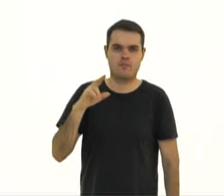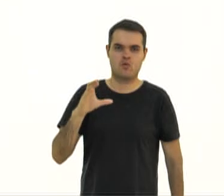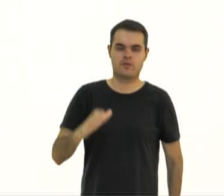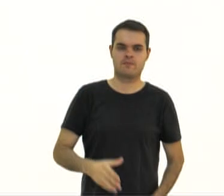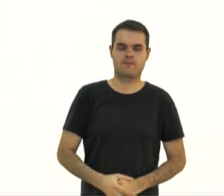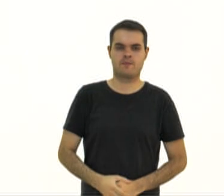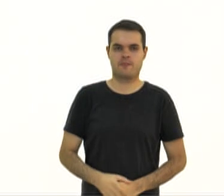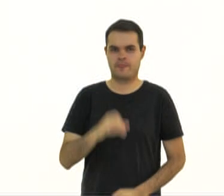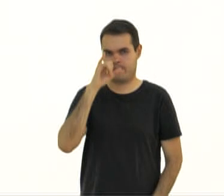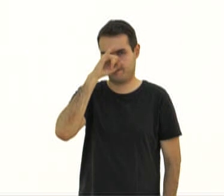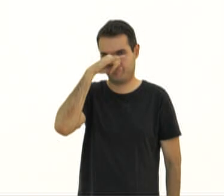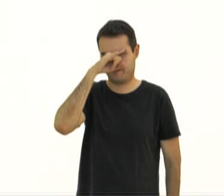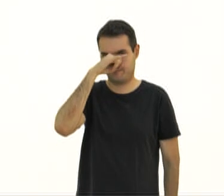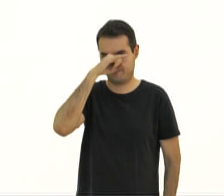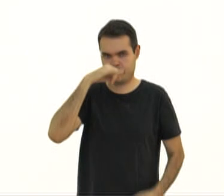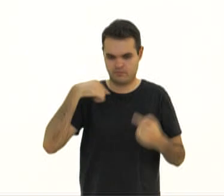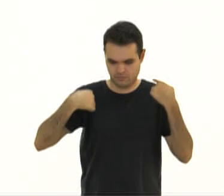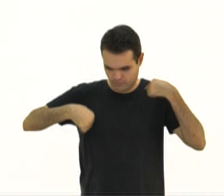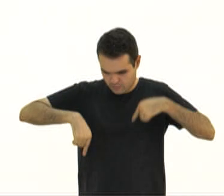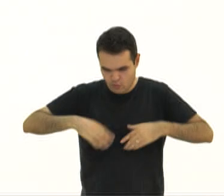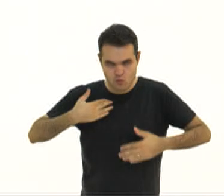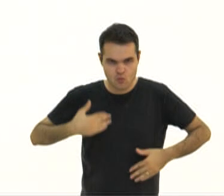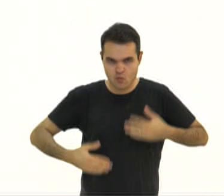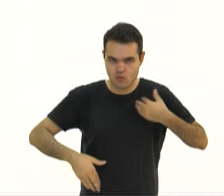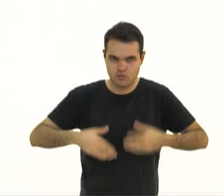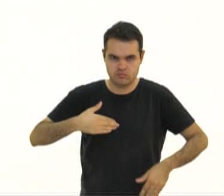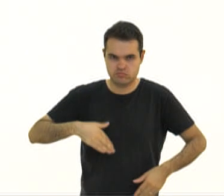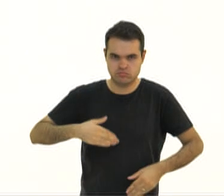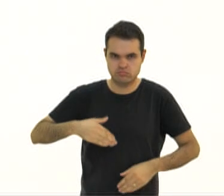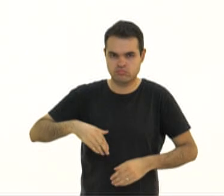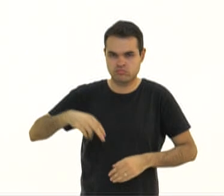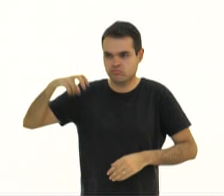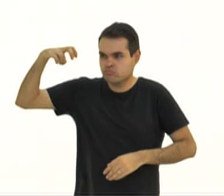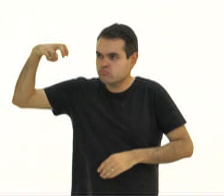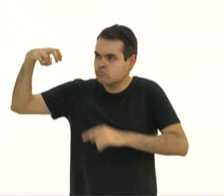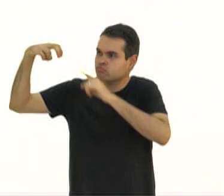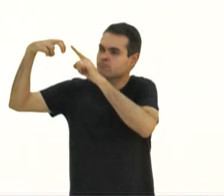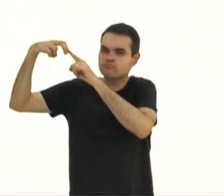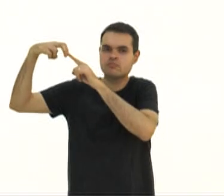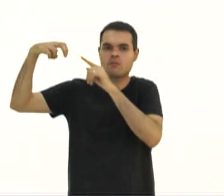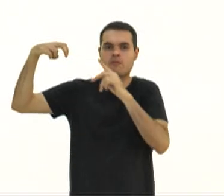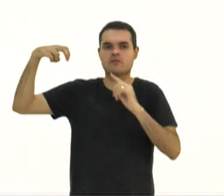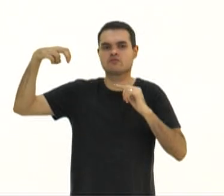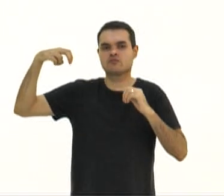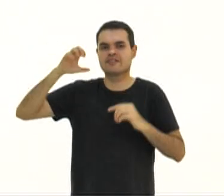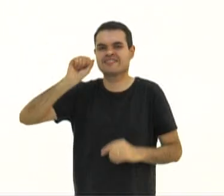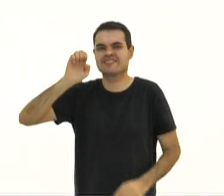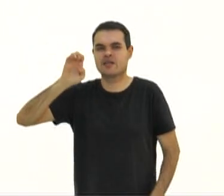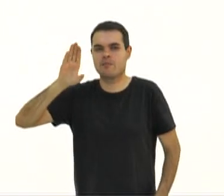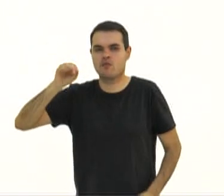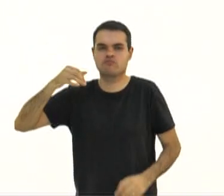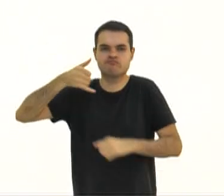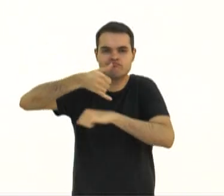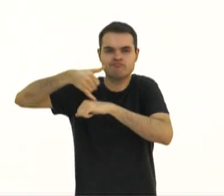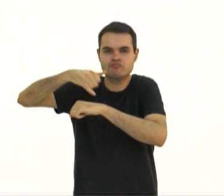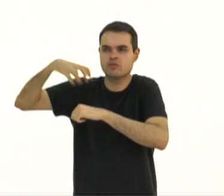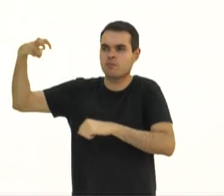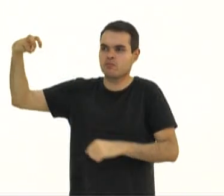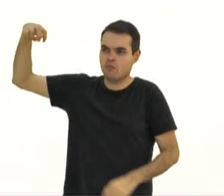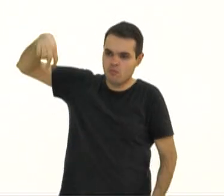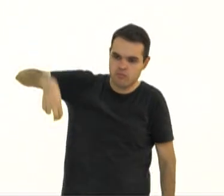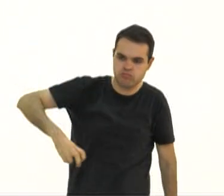um porco encebado pode escolher entre 3 escorregas para descer um morro até o solo,